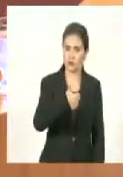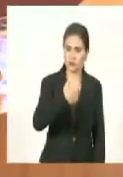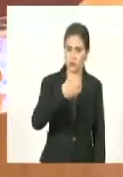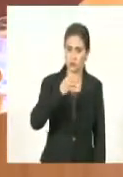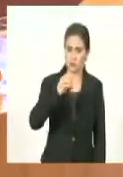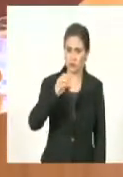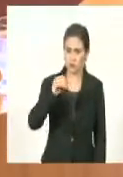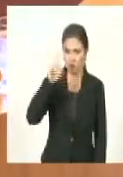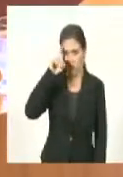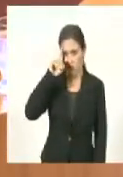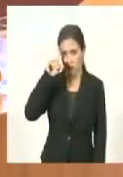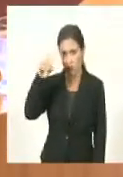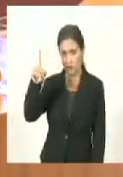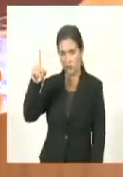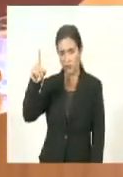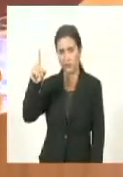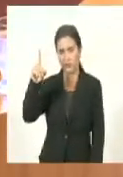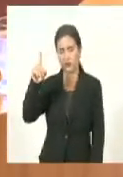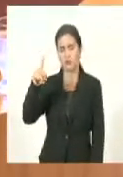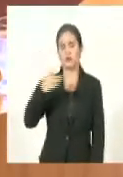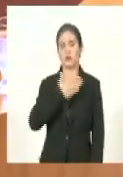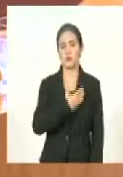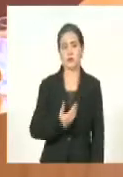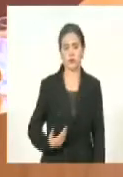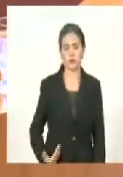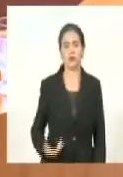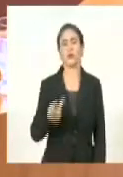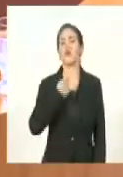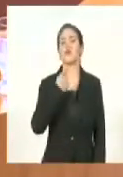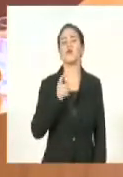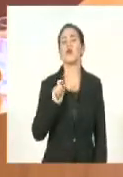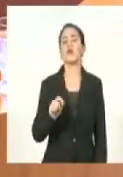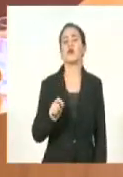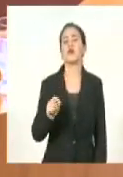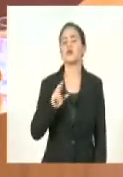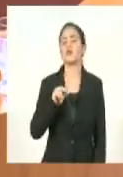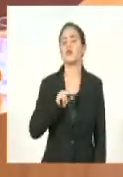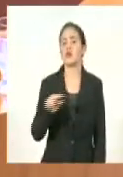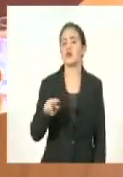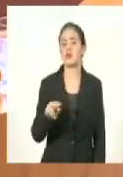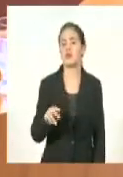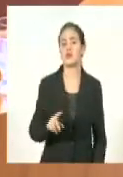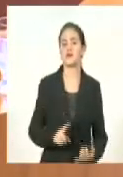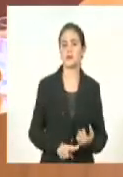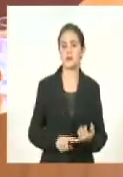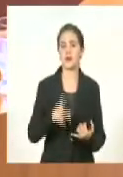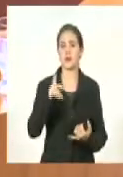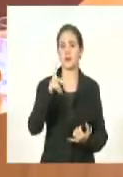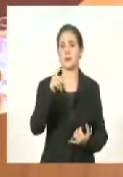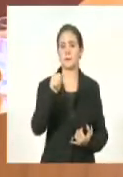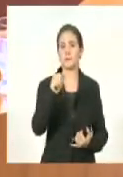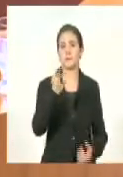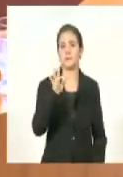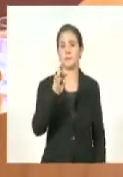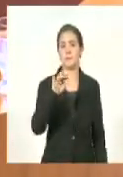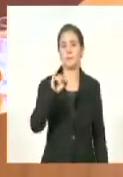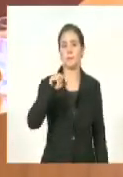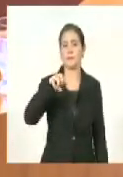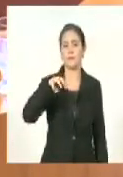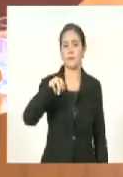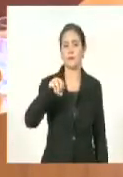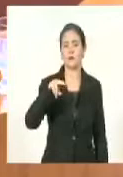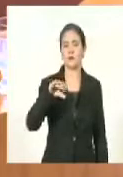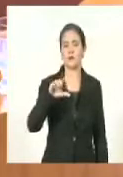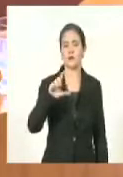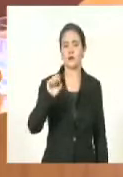oligarquia, em patrimonialismo, em coronelismo, e se coloca como salvador, aquele que